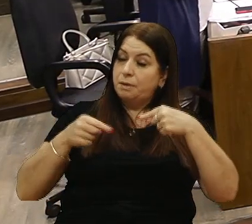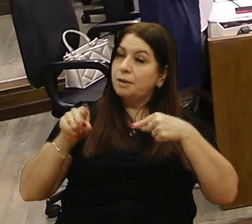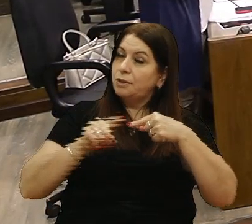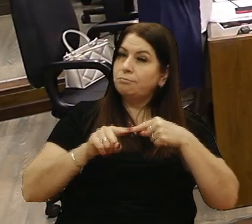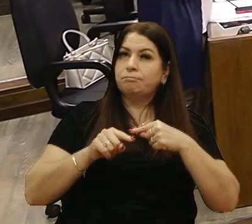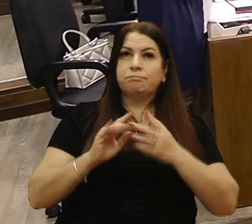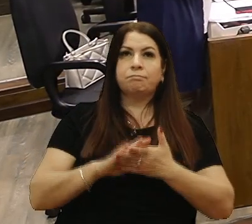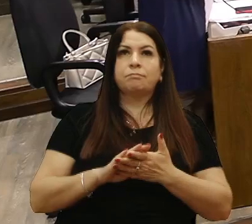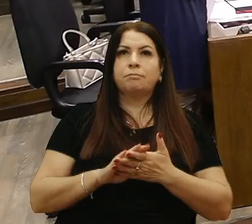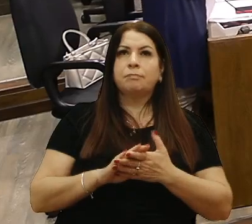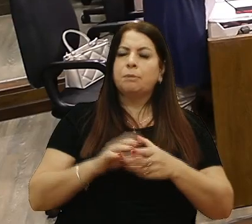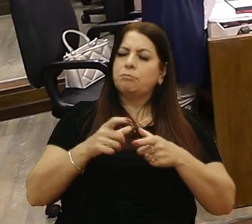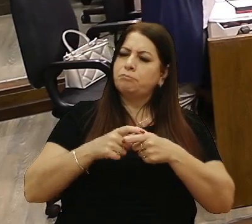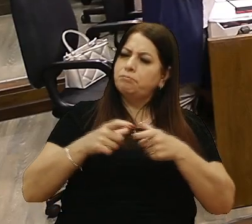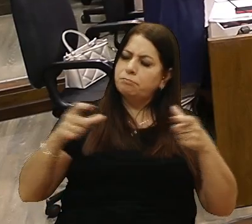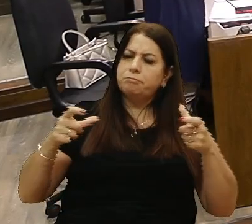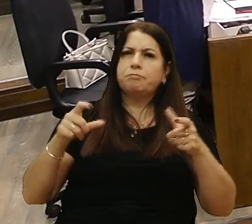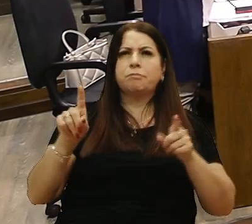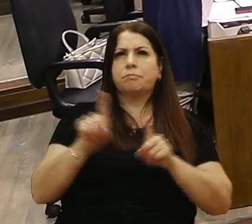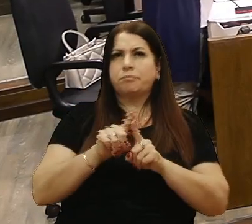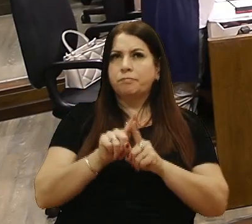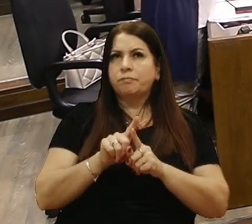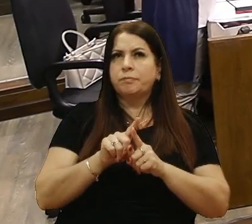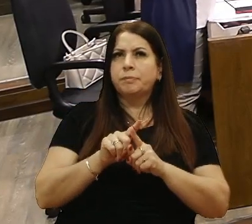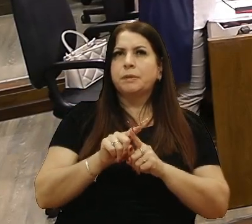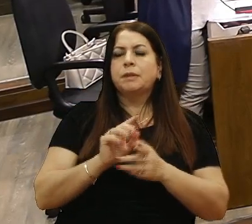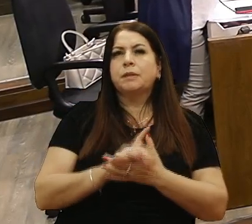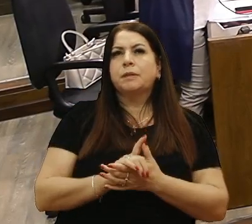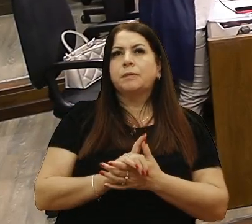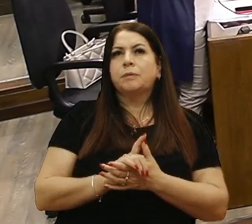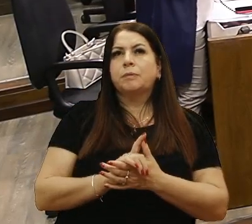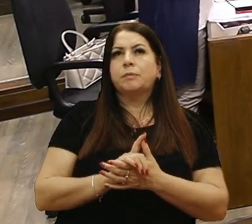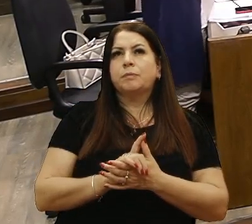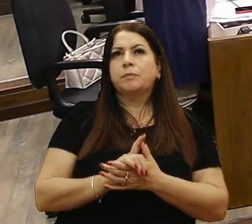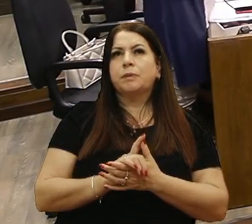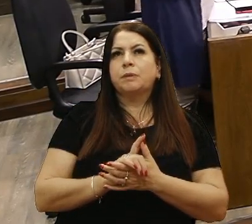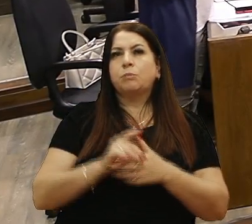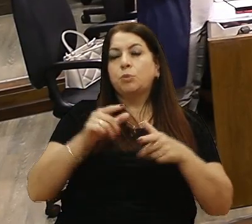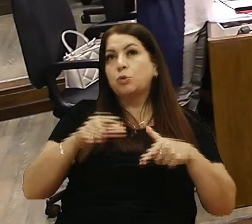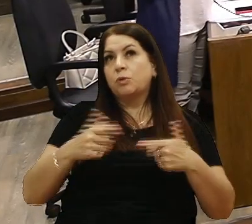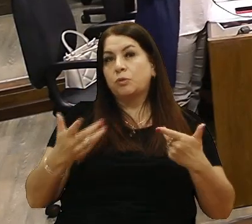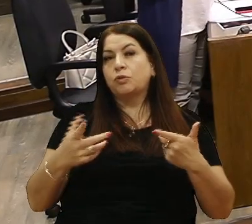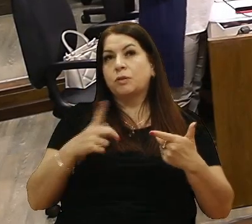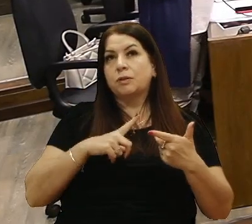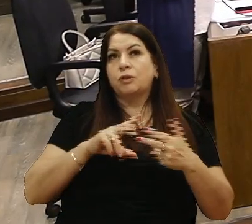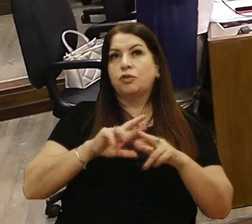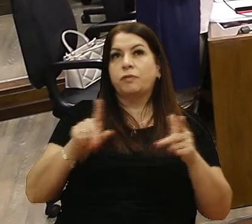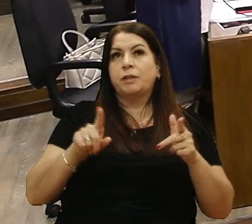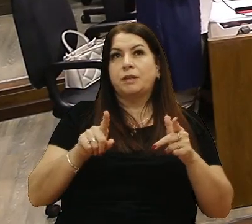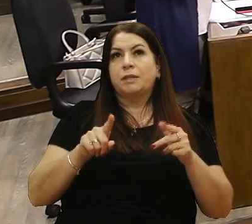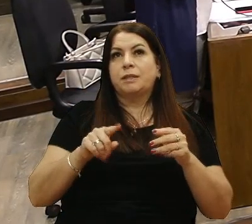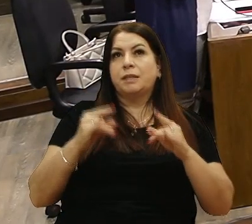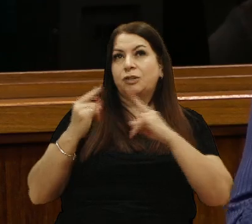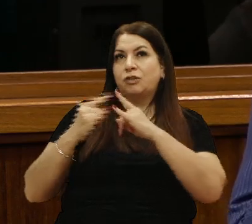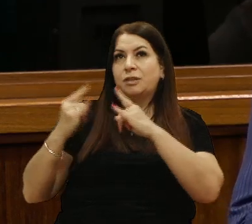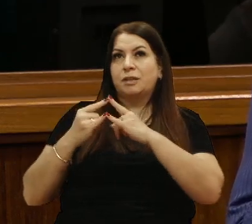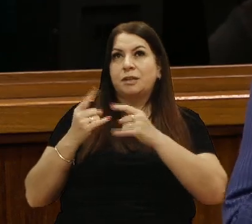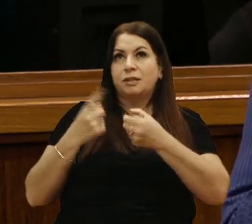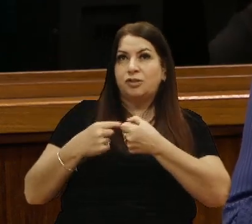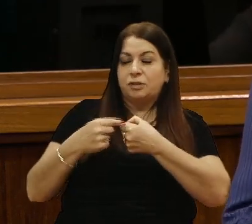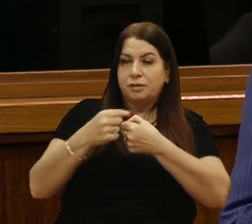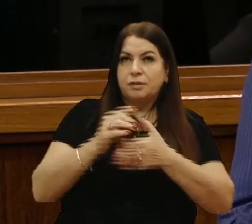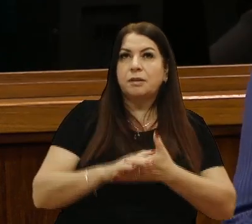ele é muito amplo, ele tem, por sorte, né? Enfim, ele já tem várias entidades na